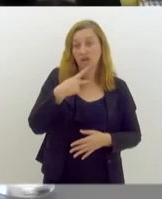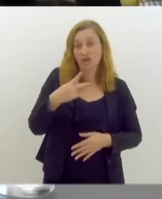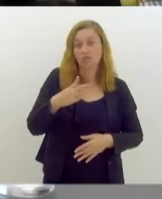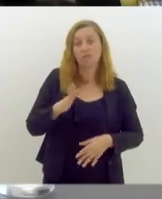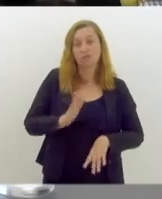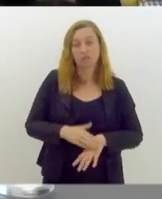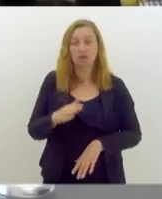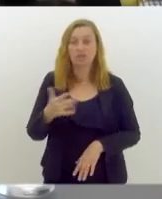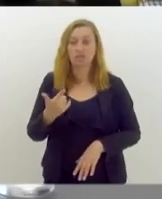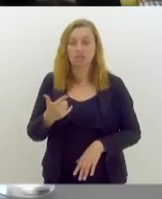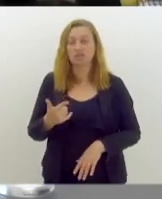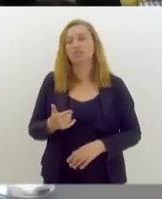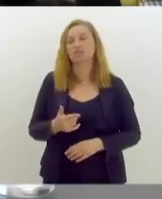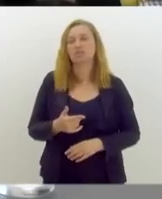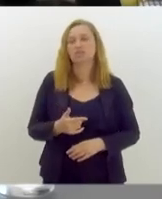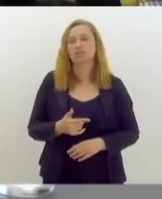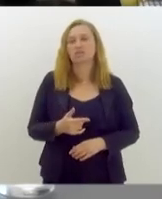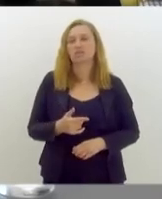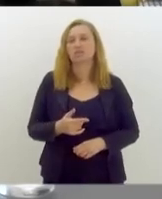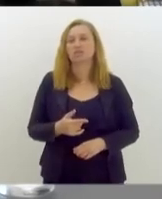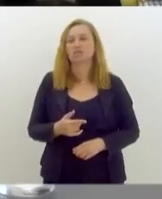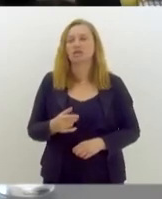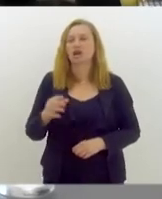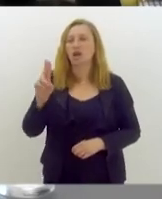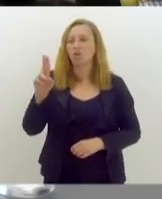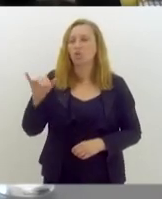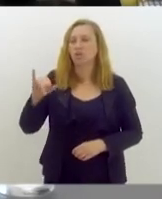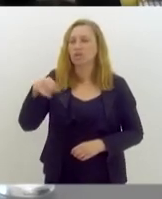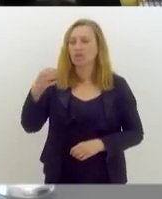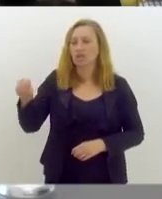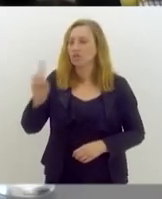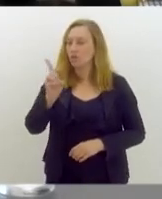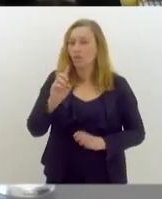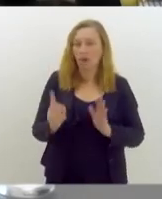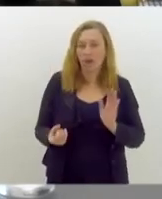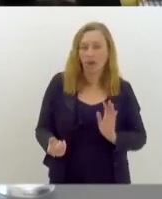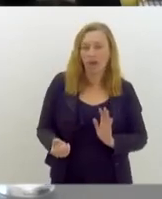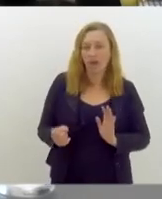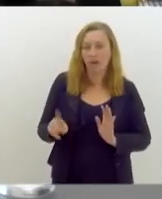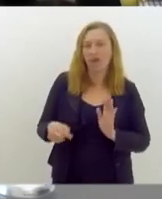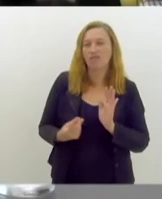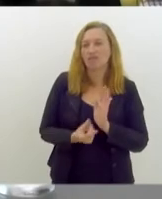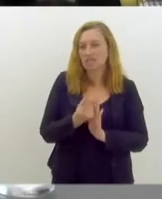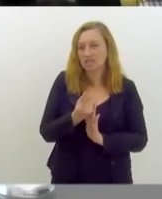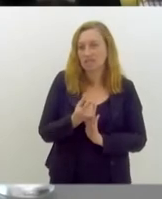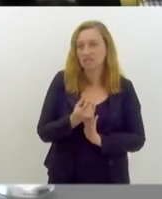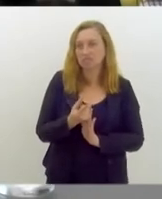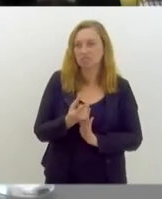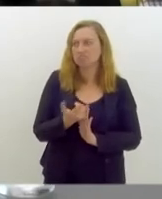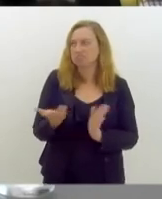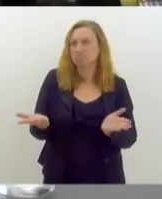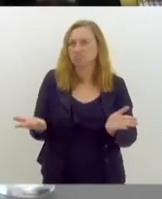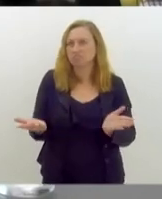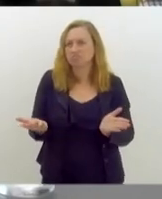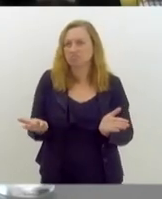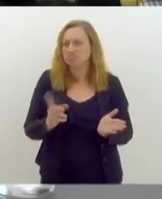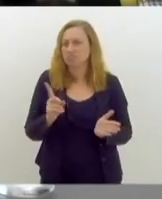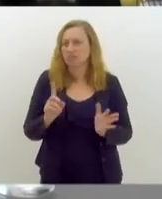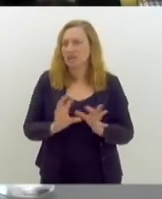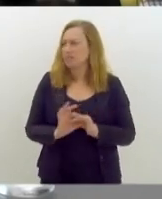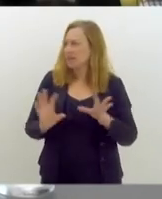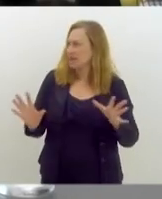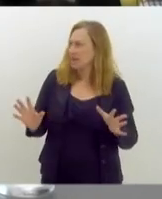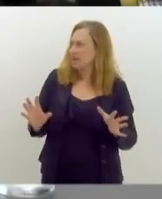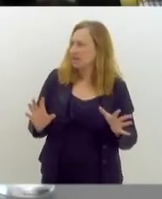mais de uma oportunidade como a união não é agente financeira não é ela não está a meu ver autorizada